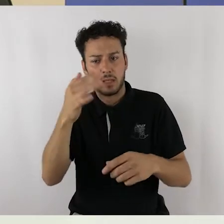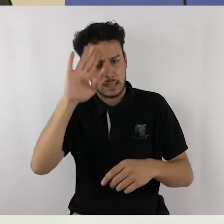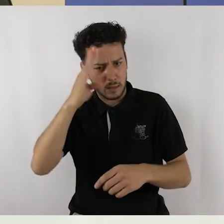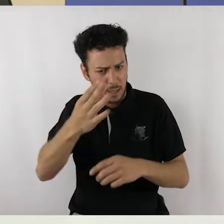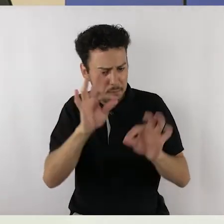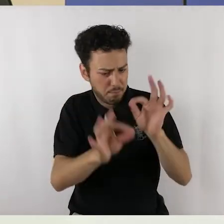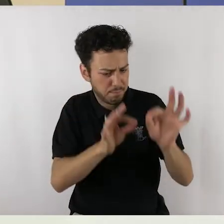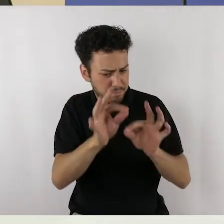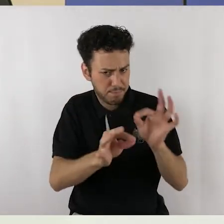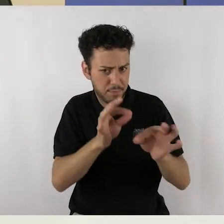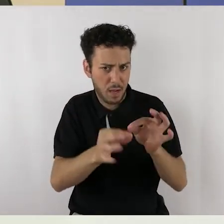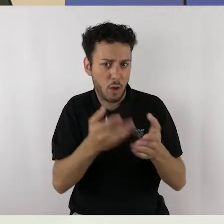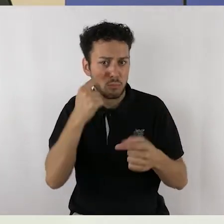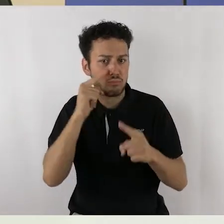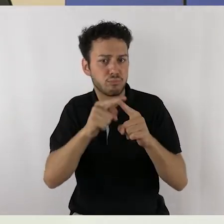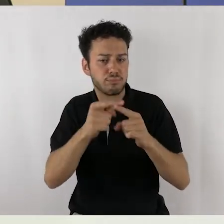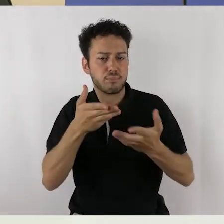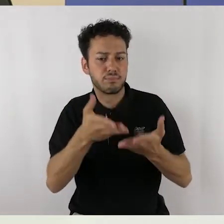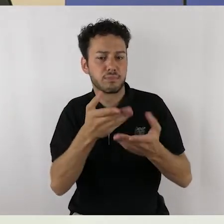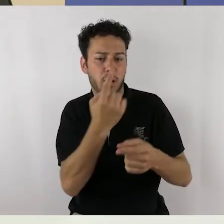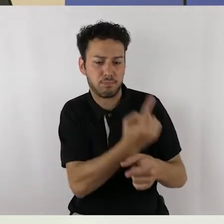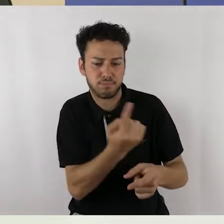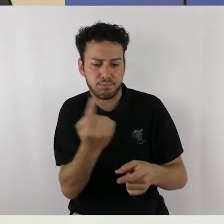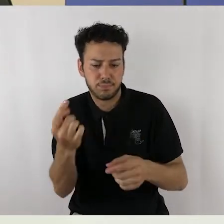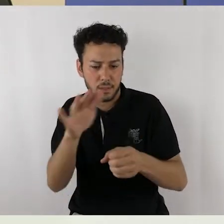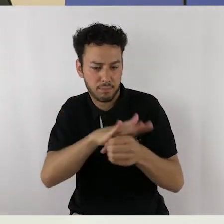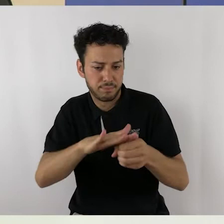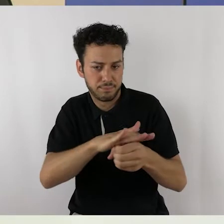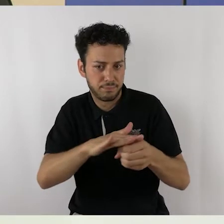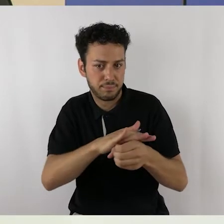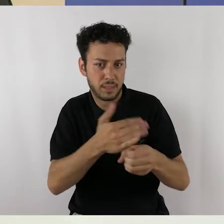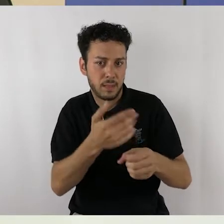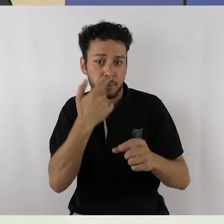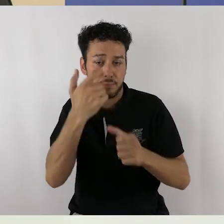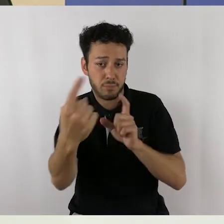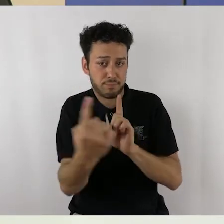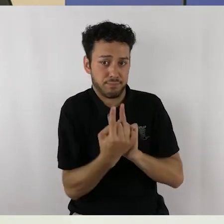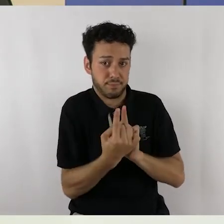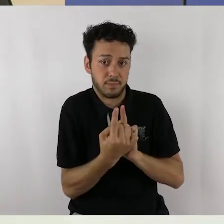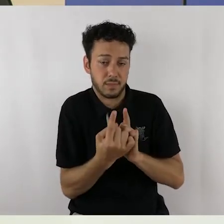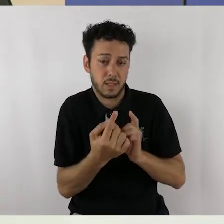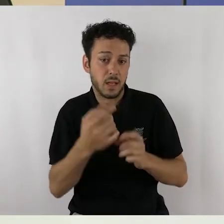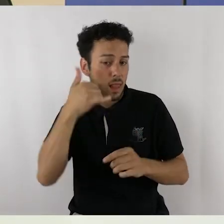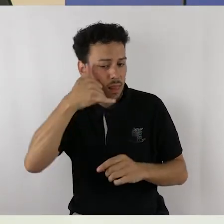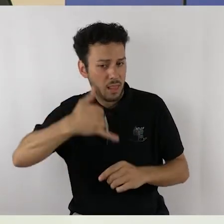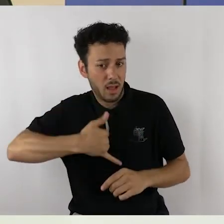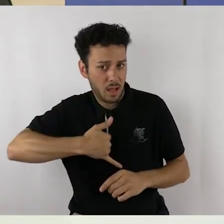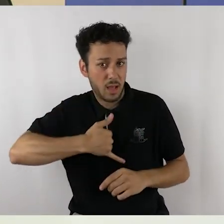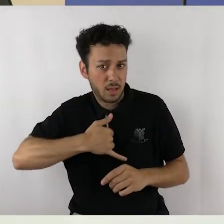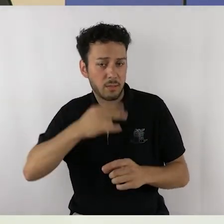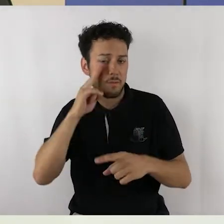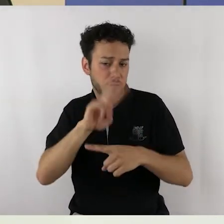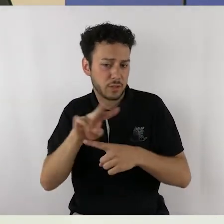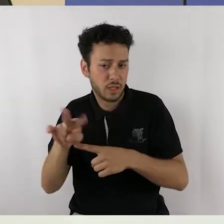formadas e Preparadas para para ajudar casa caso o cliente na minha recomendação é que nos contactem